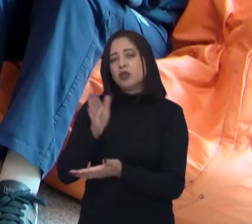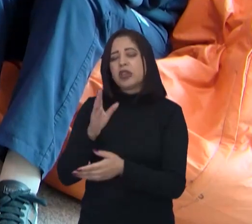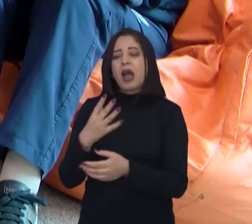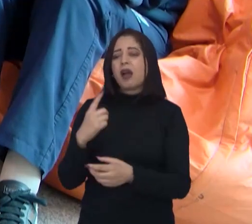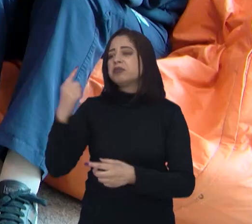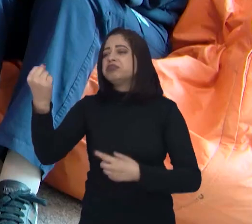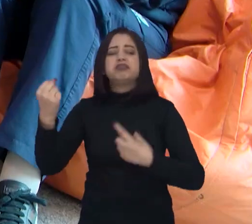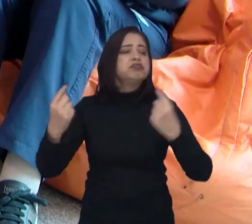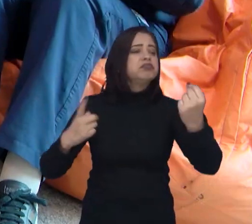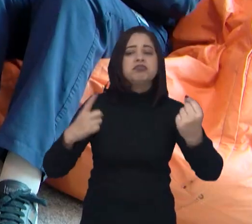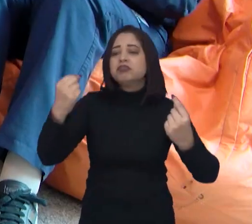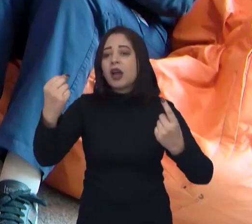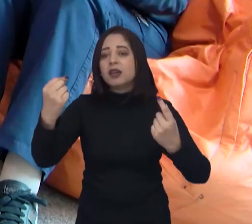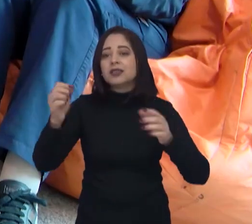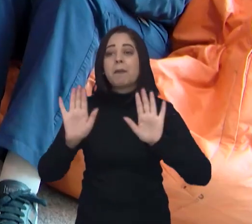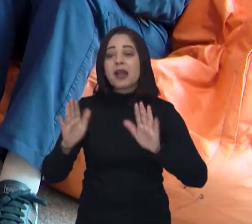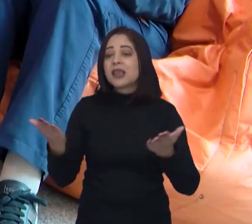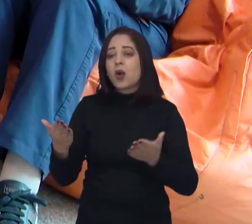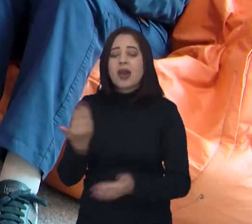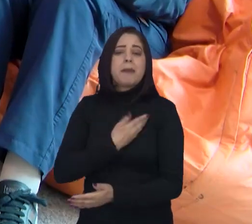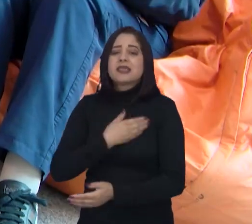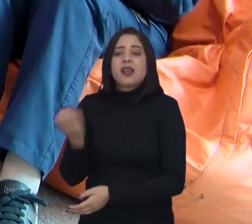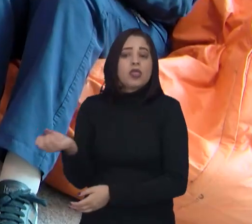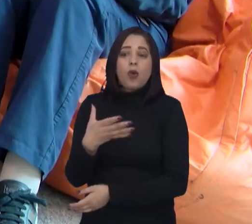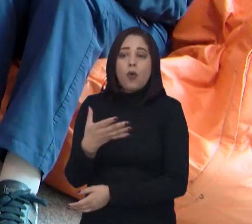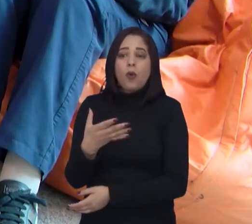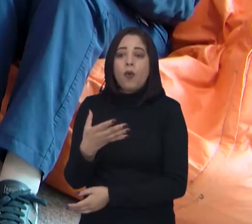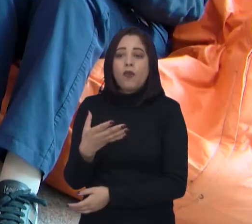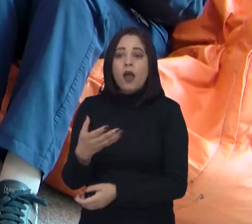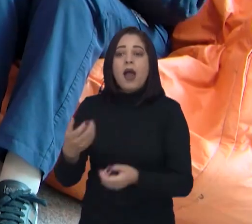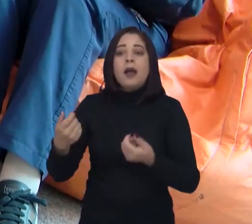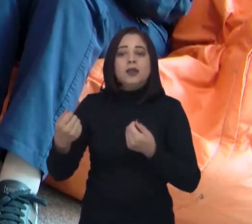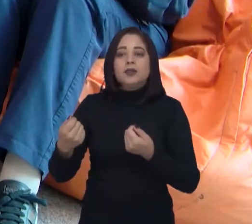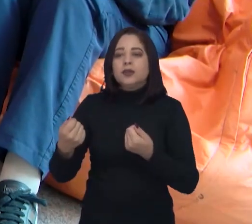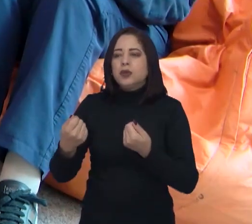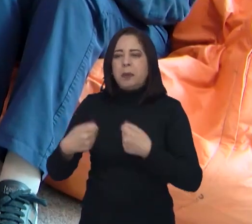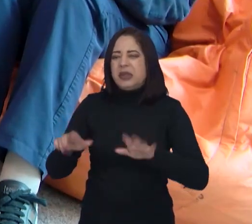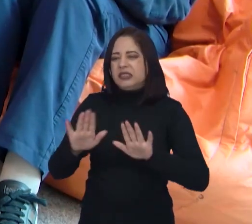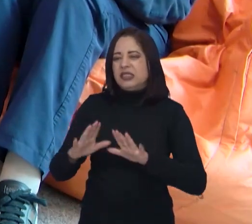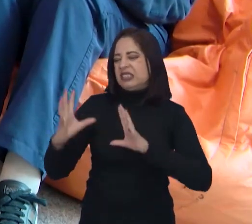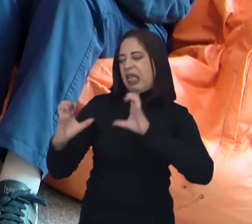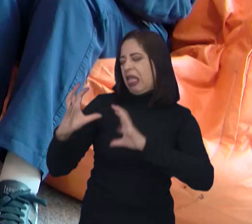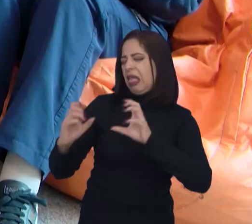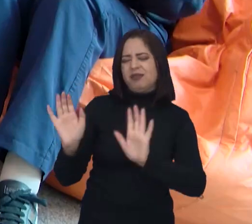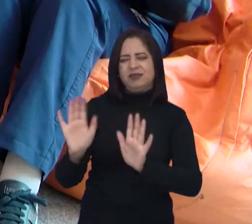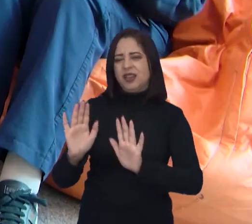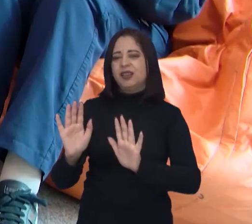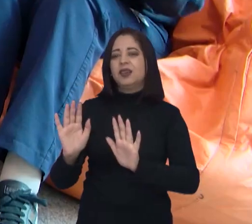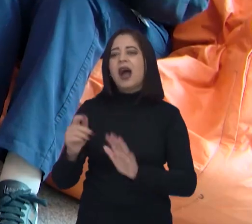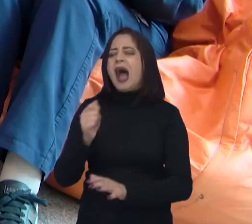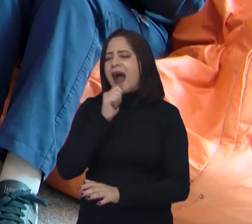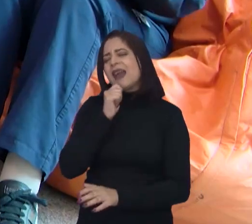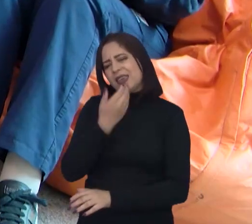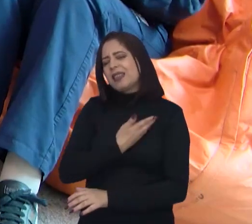também deixar o espírito de bondade entre vocês dois. Não precisa terminar brigado, entendeu? A gente ainda é amigo, a